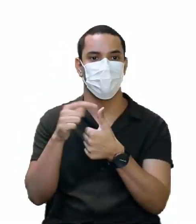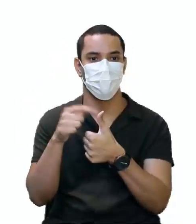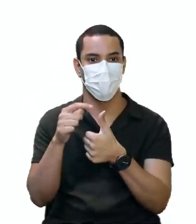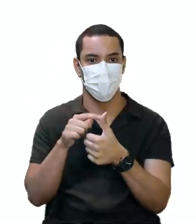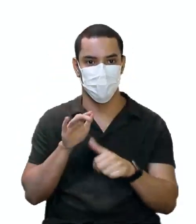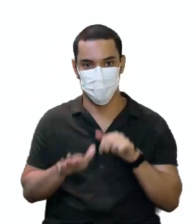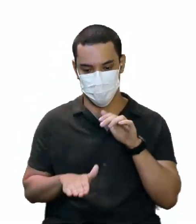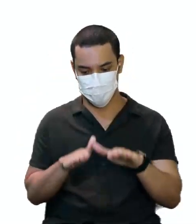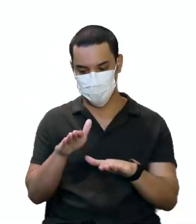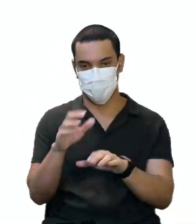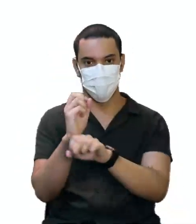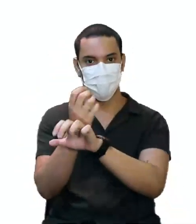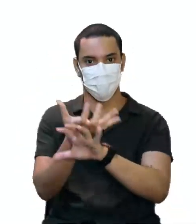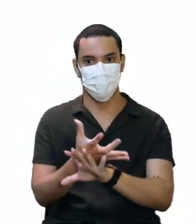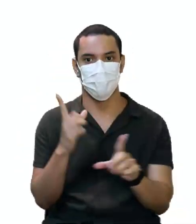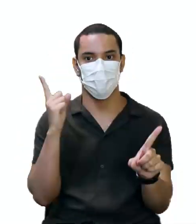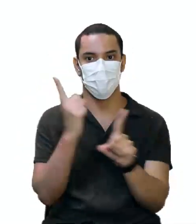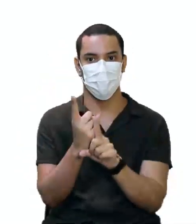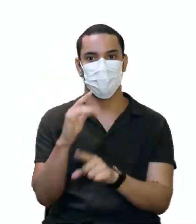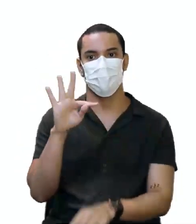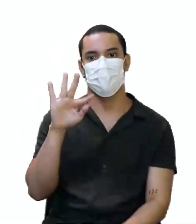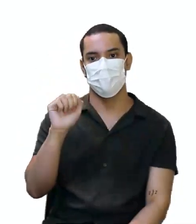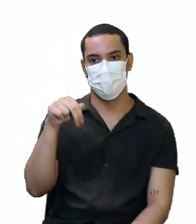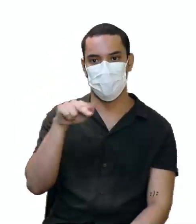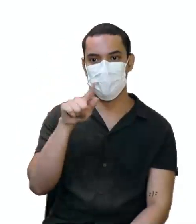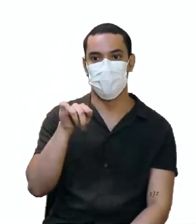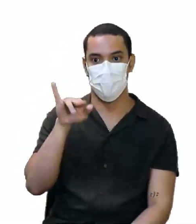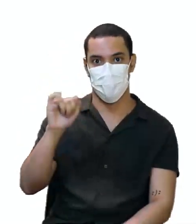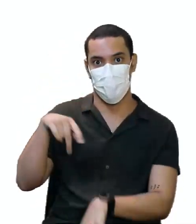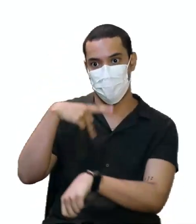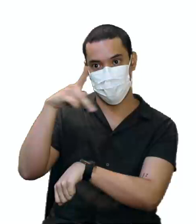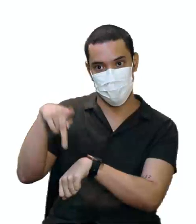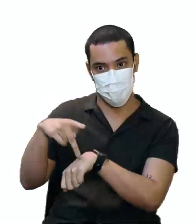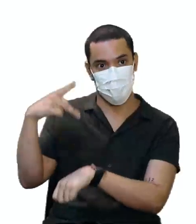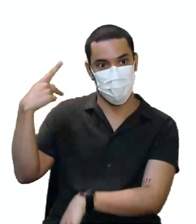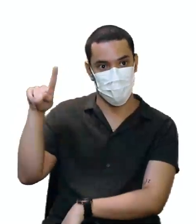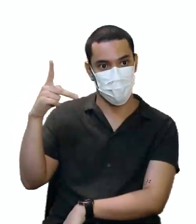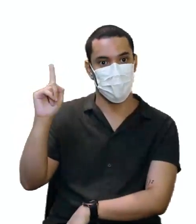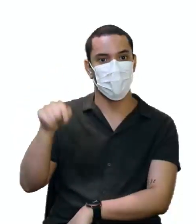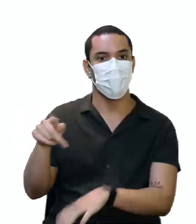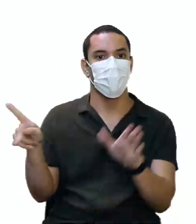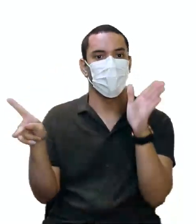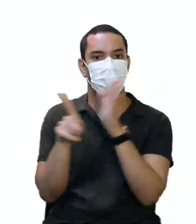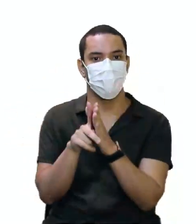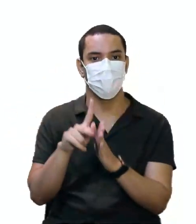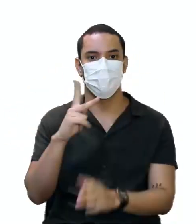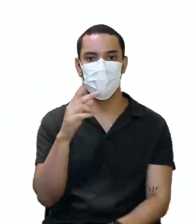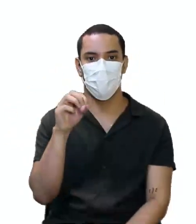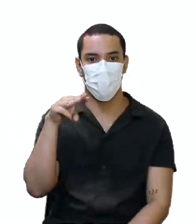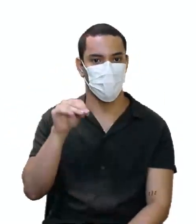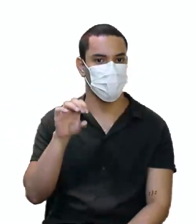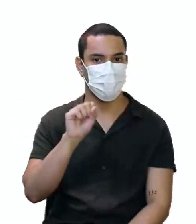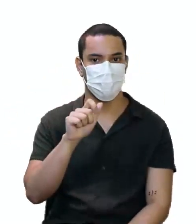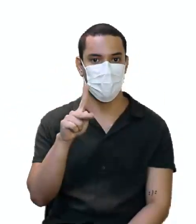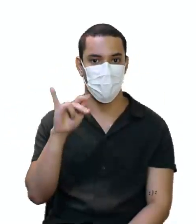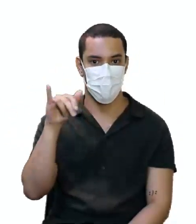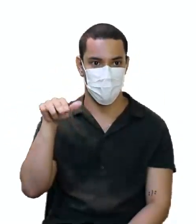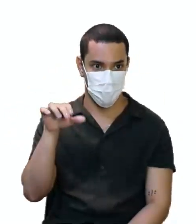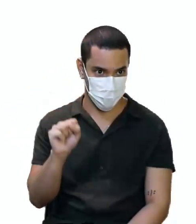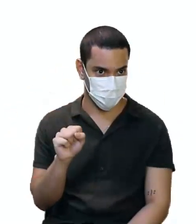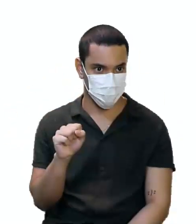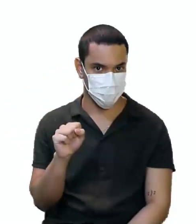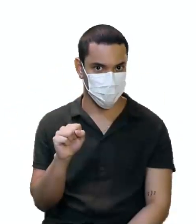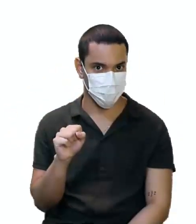as pegadas fósseis encontradas na Tanzânia eram de indivíduos da espécie Homo